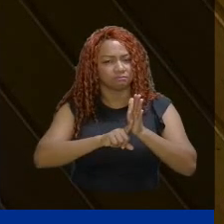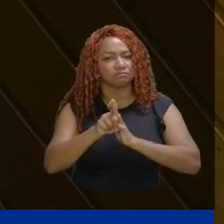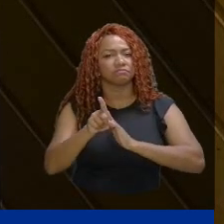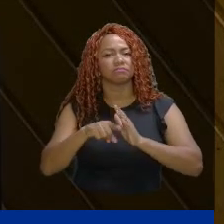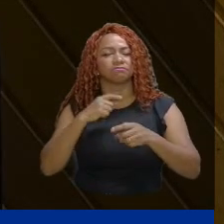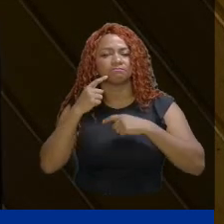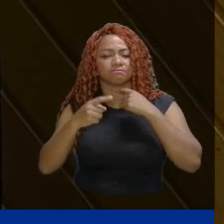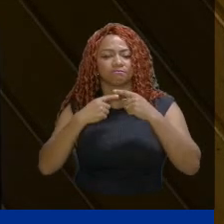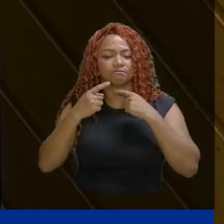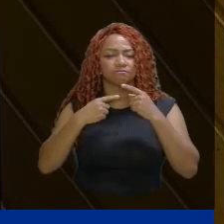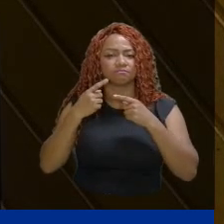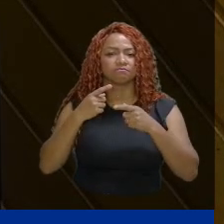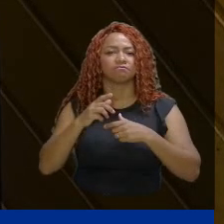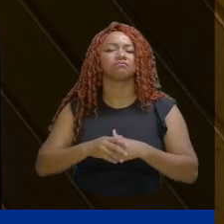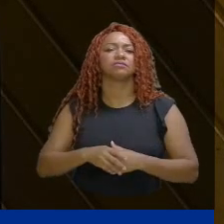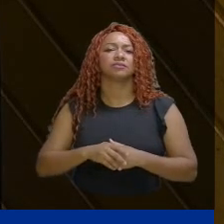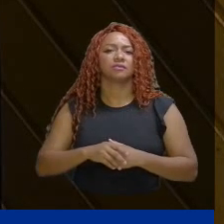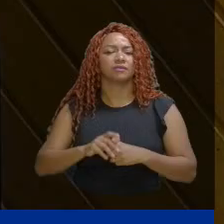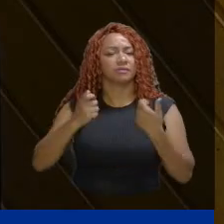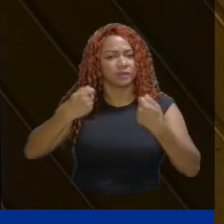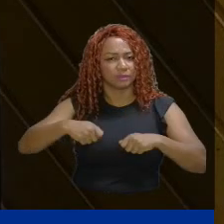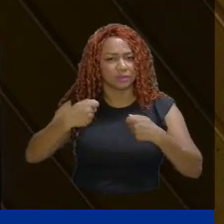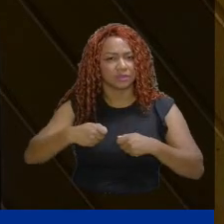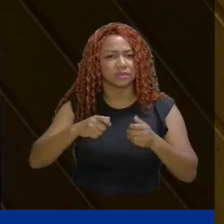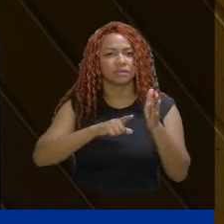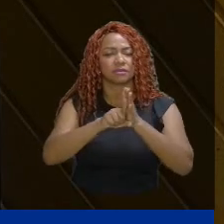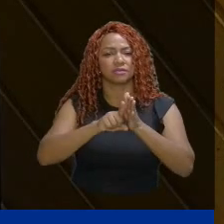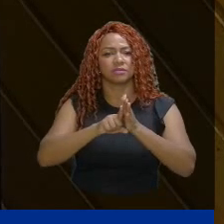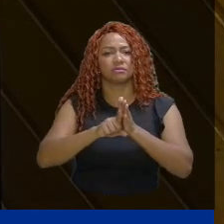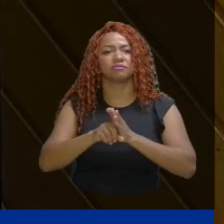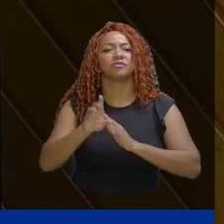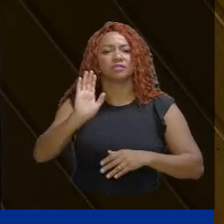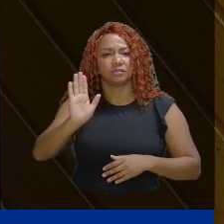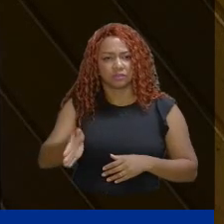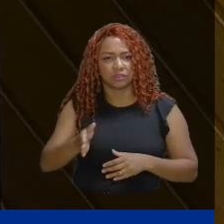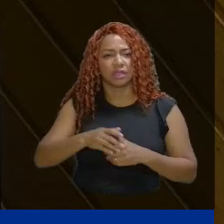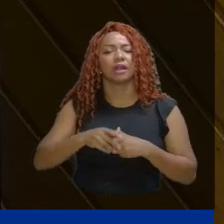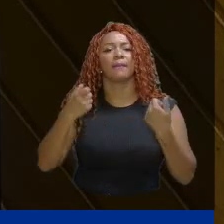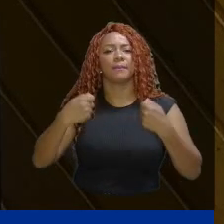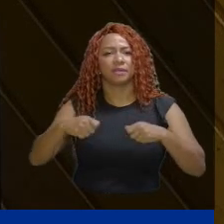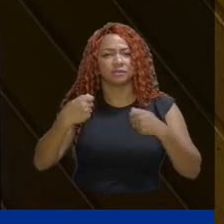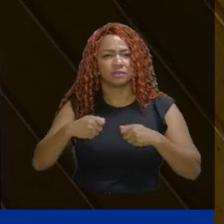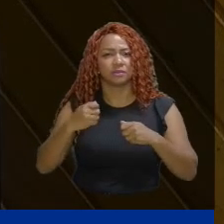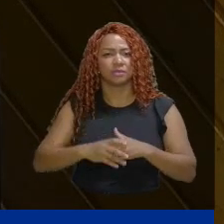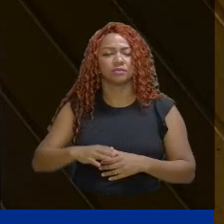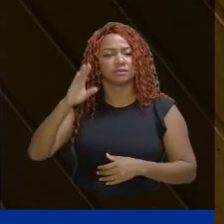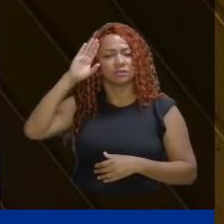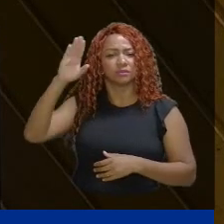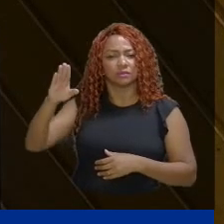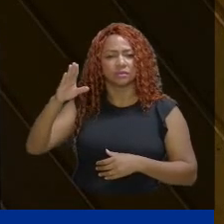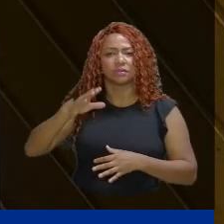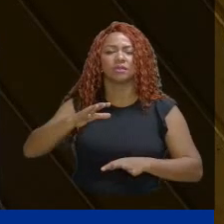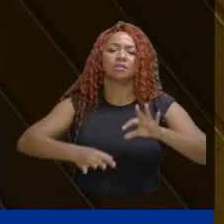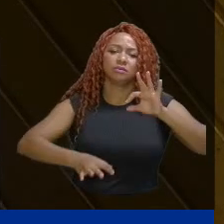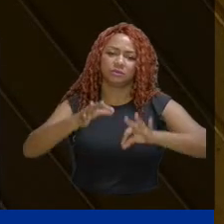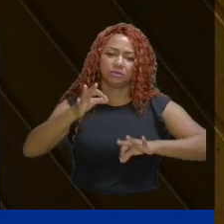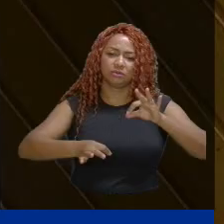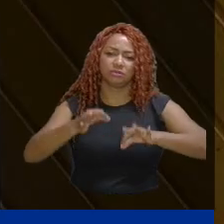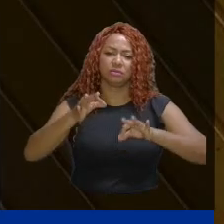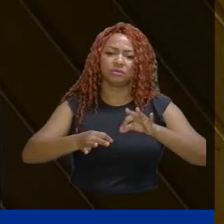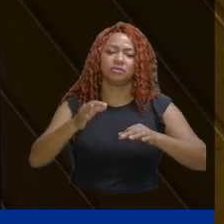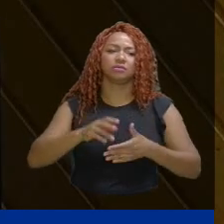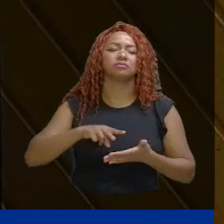à lógica e à necessidade dessa reanálise, uma vez que deveriam prevalecer os princípios da coisa julgada e